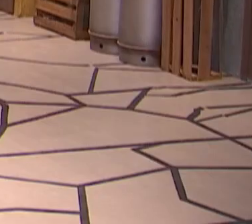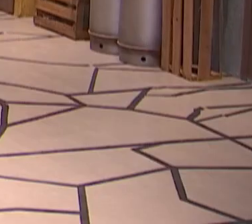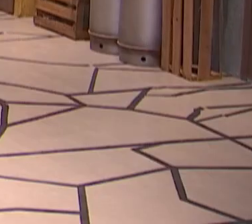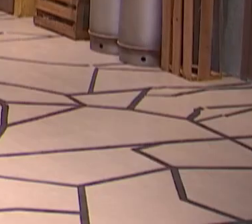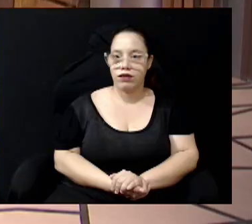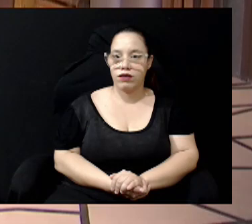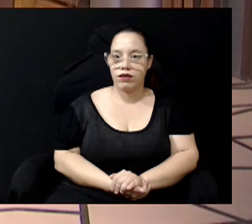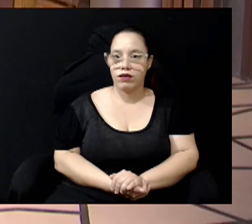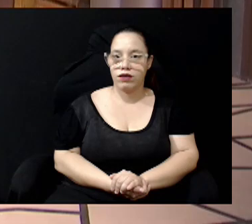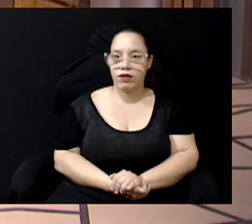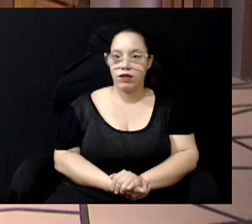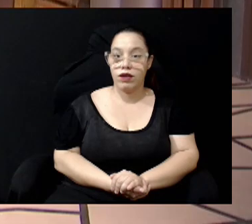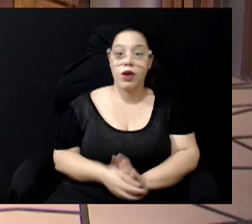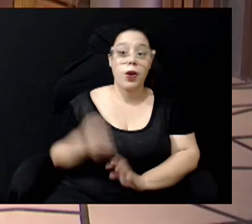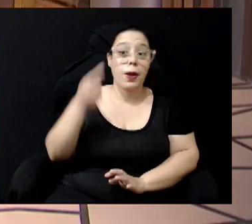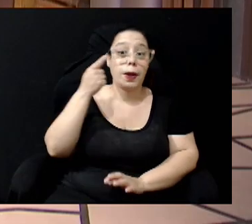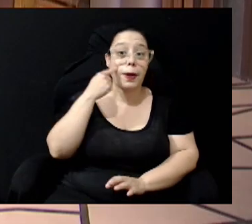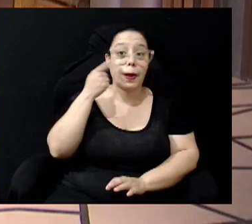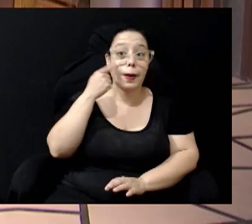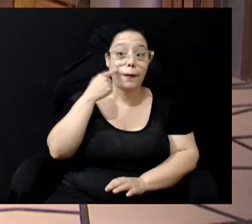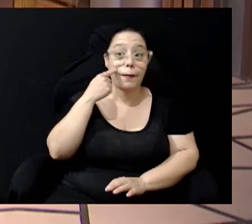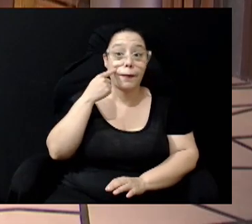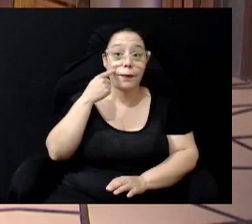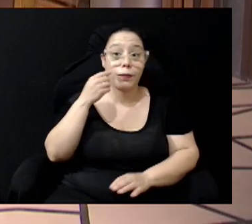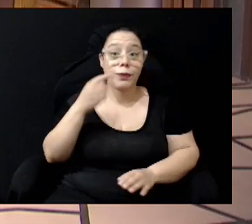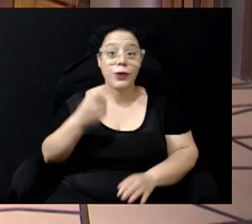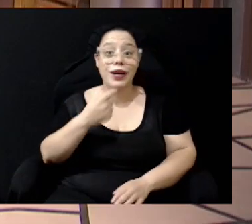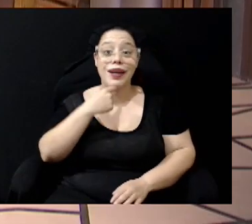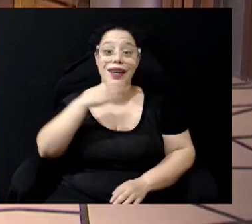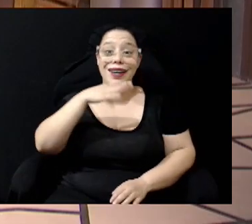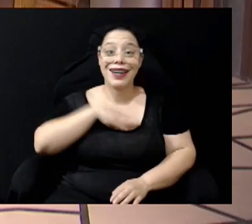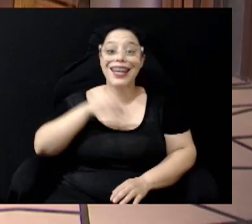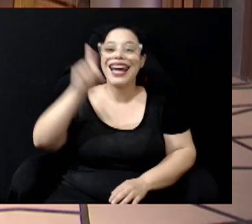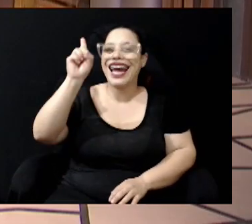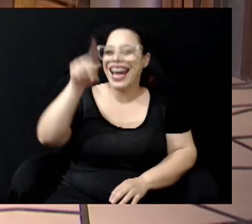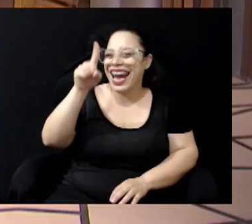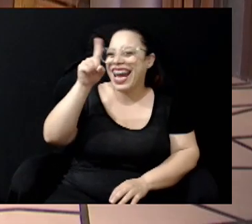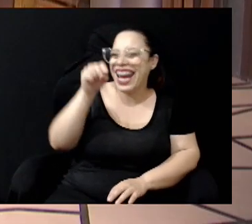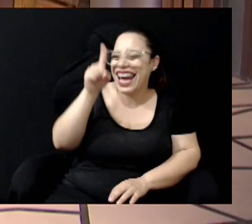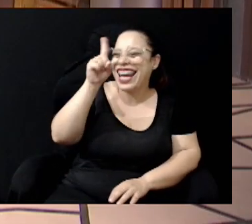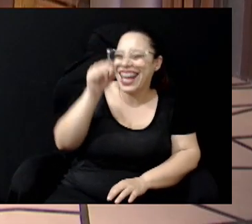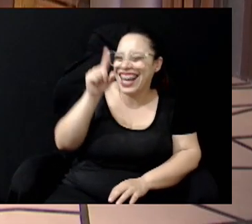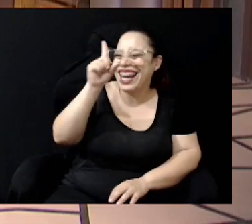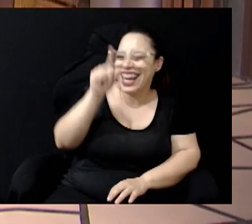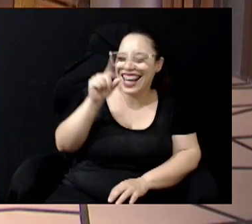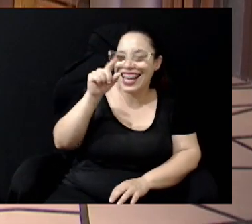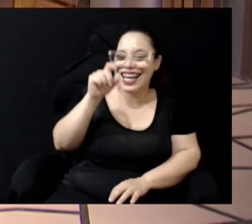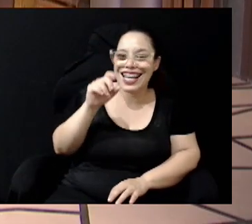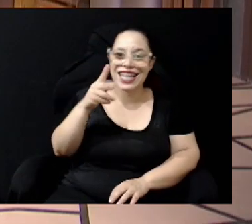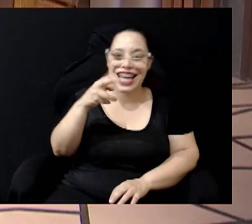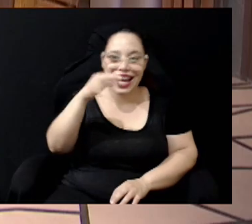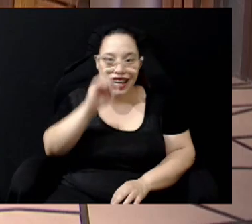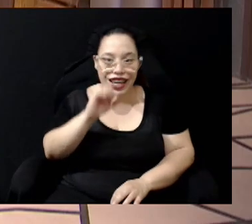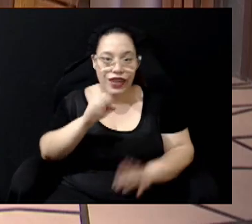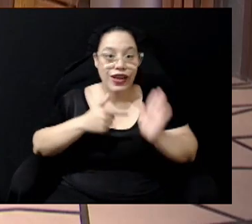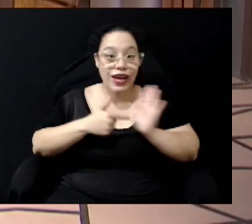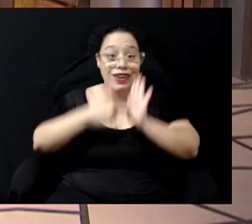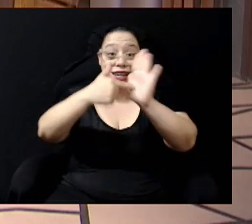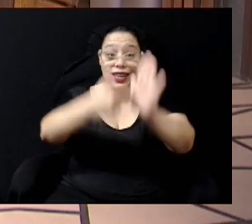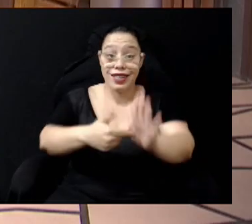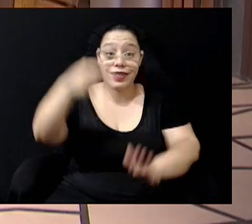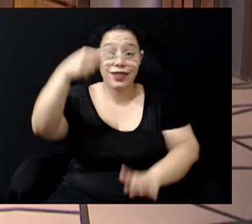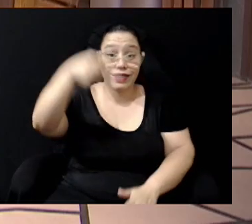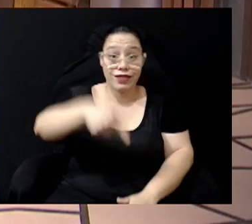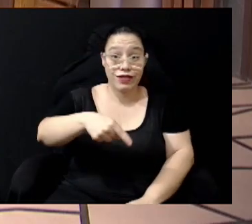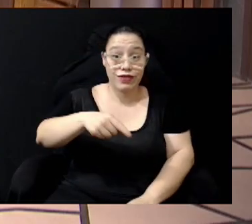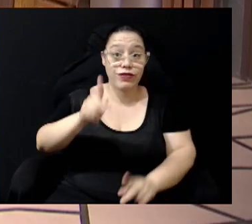E olha quem está por Campinas. Isso. Chaves, a exposição aqui no Shopping